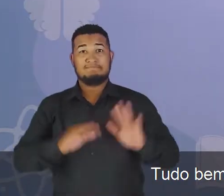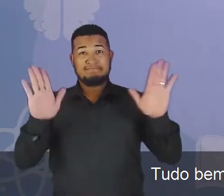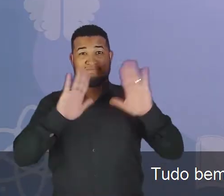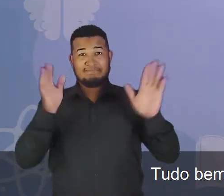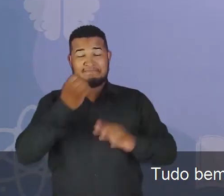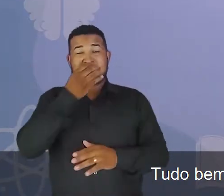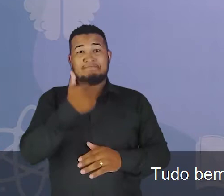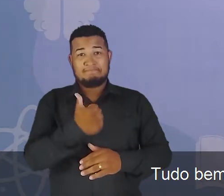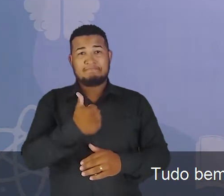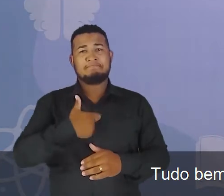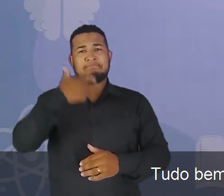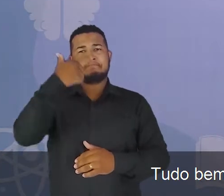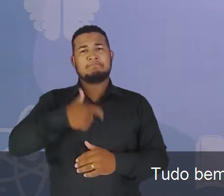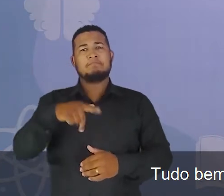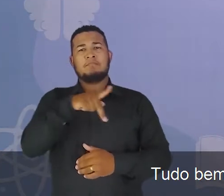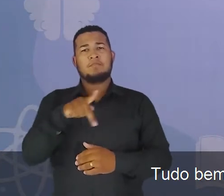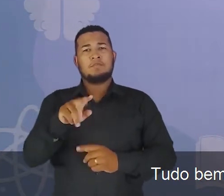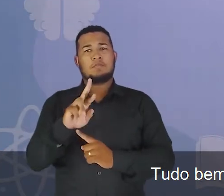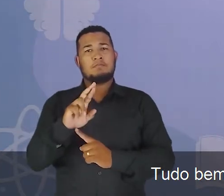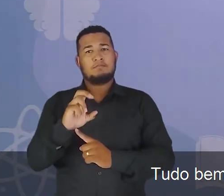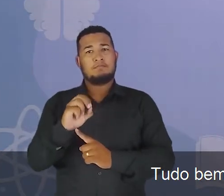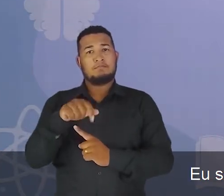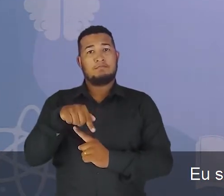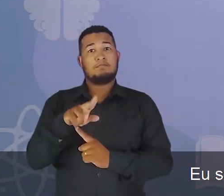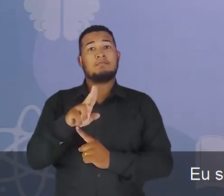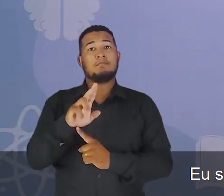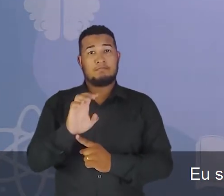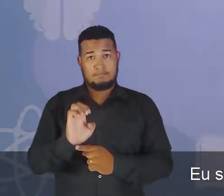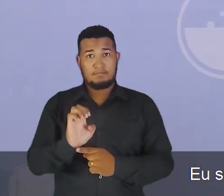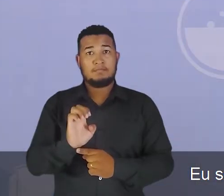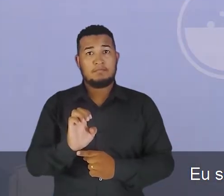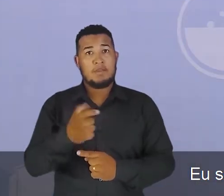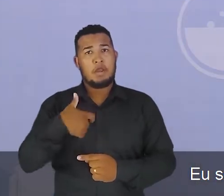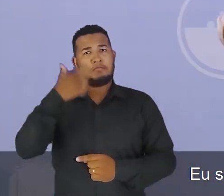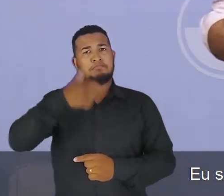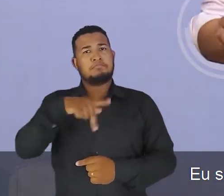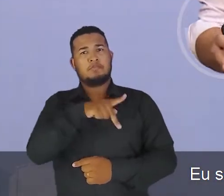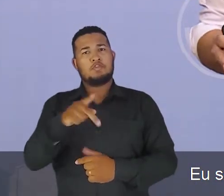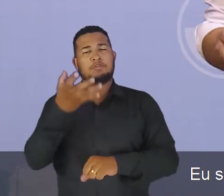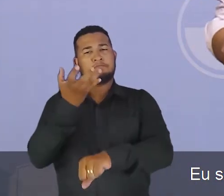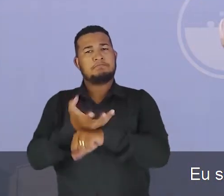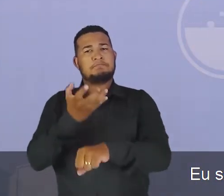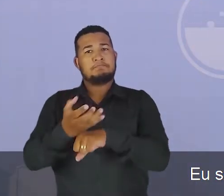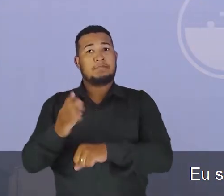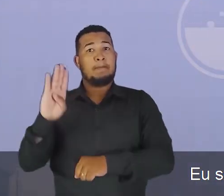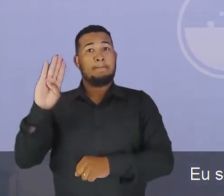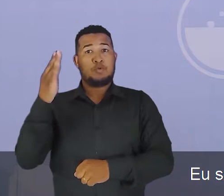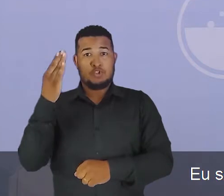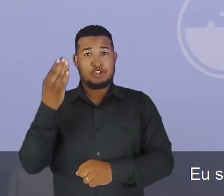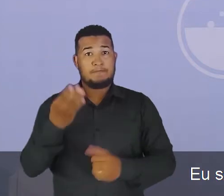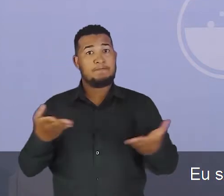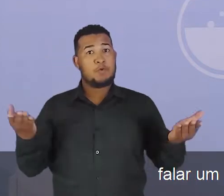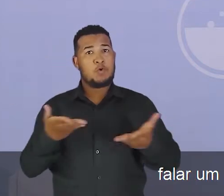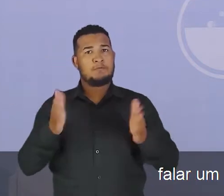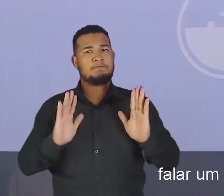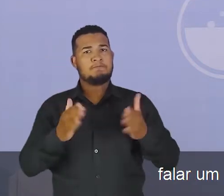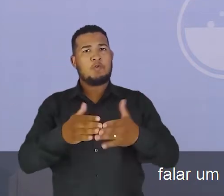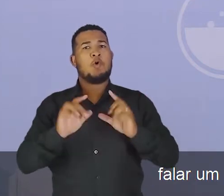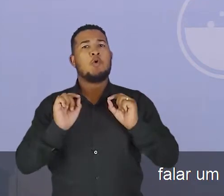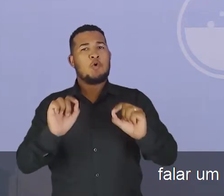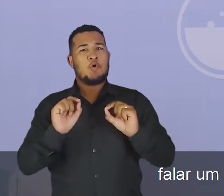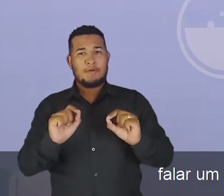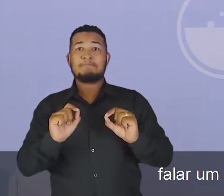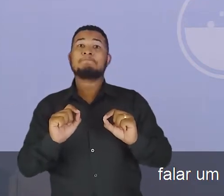Tudo bem, pessoal? Eu sou o professor Roque Alves da Silva Júnior, eu sou professor de Biologia e na aula de hoje a gente vai falar um pouquinho